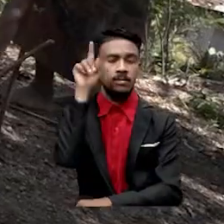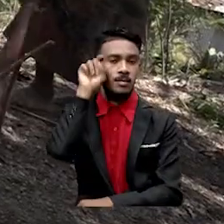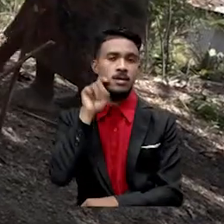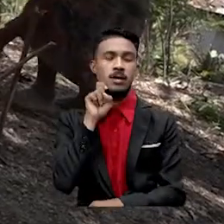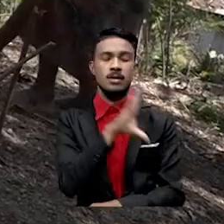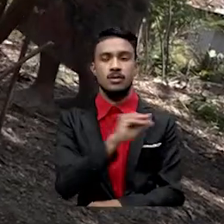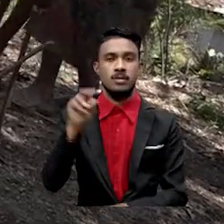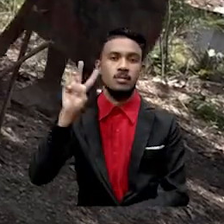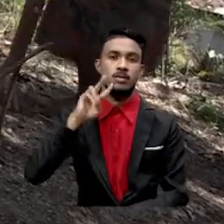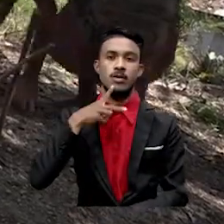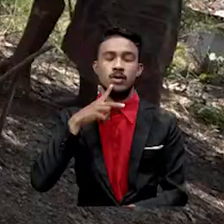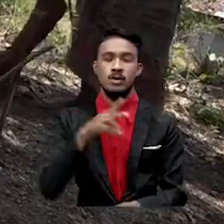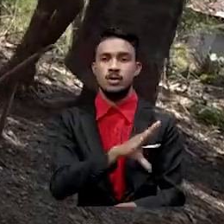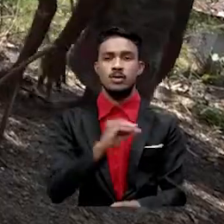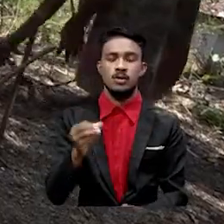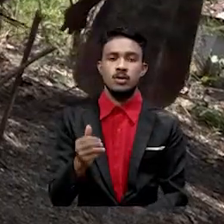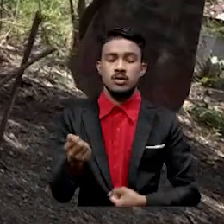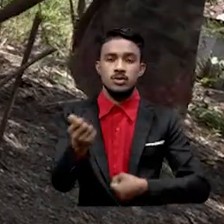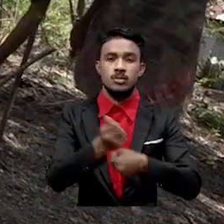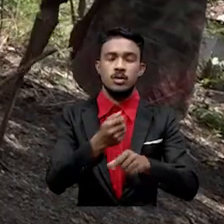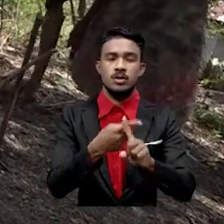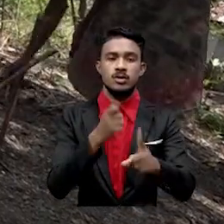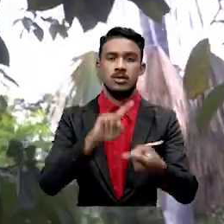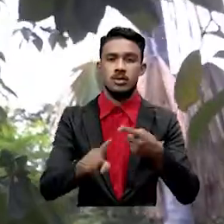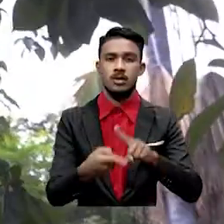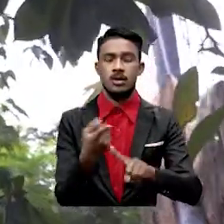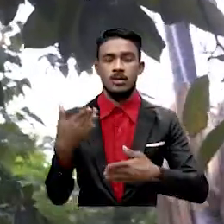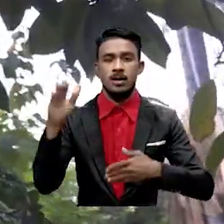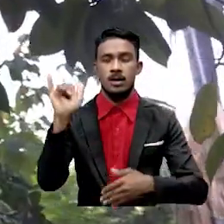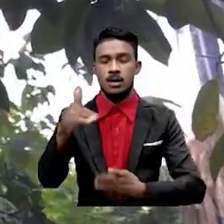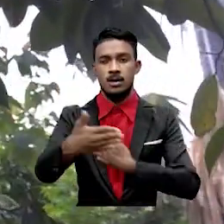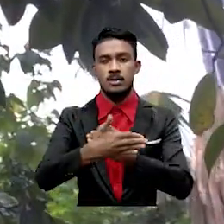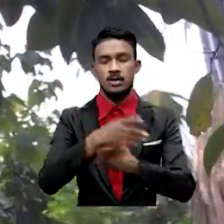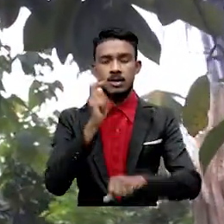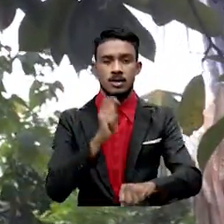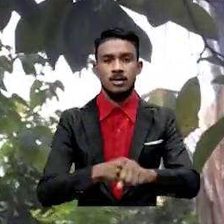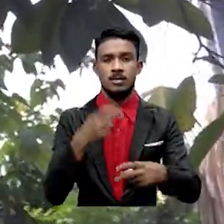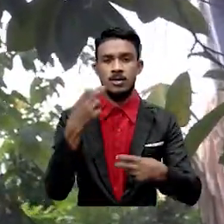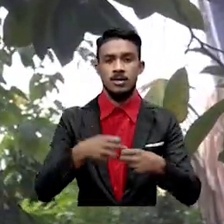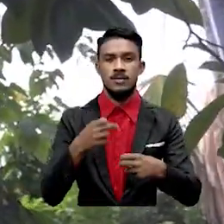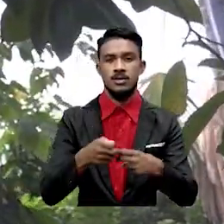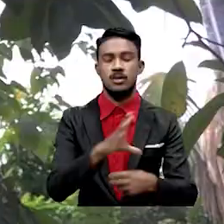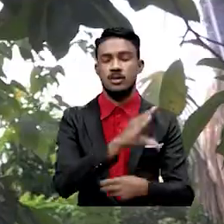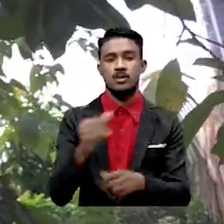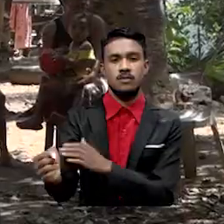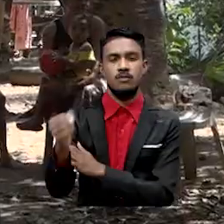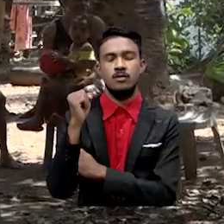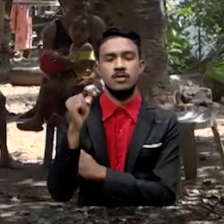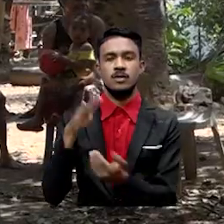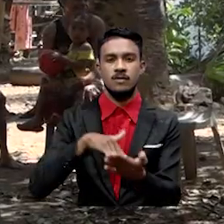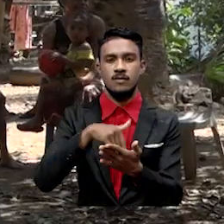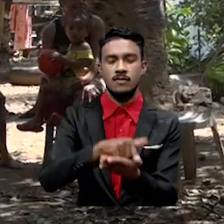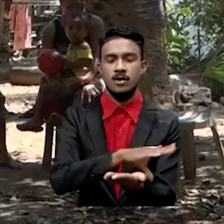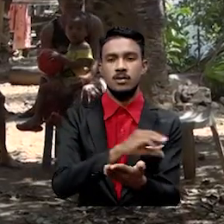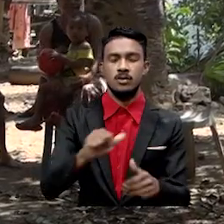emos, apoio husi vizinho ida nebe hela basic liu, banhira ia situação difícil, no força latoo atu hatutang nia